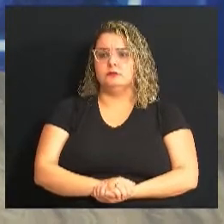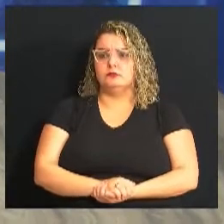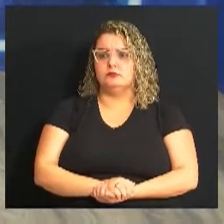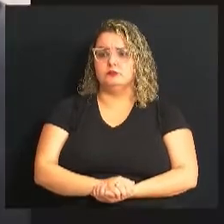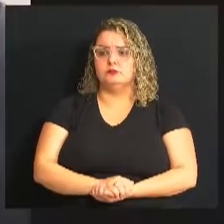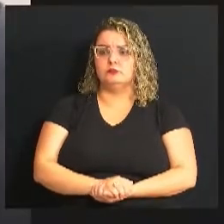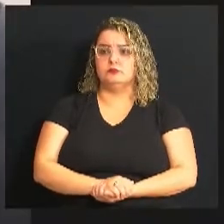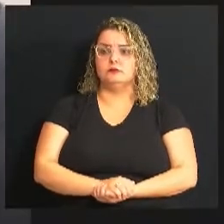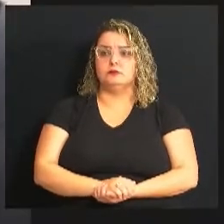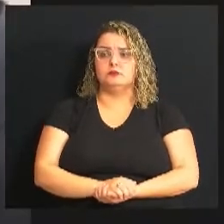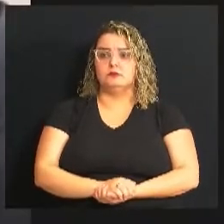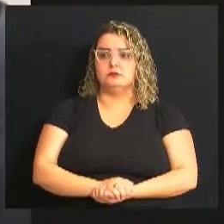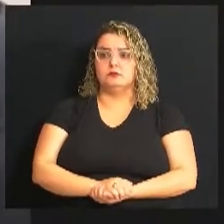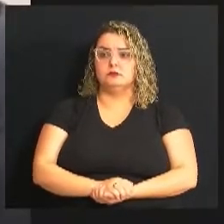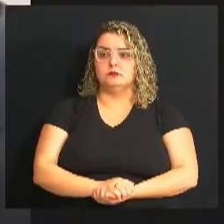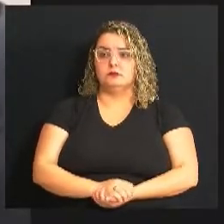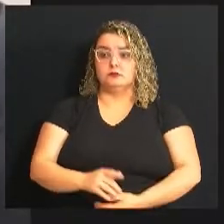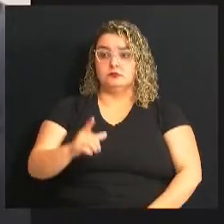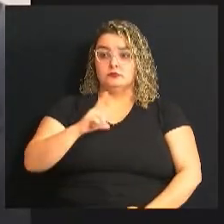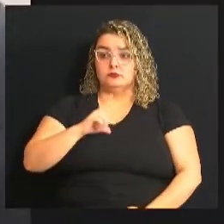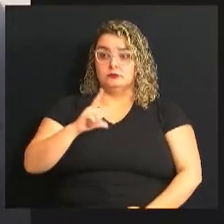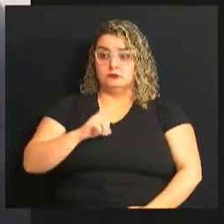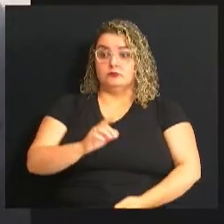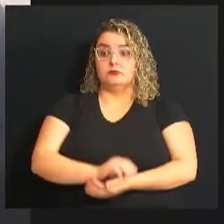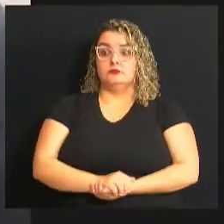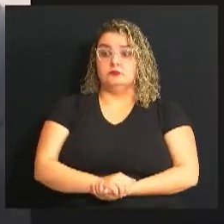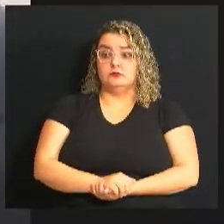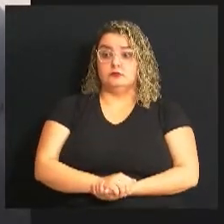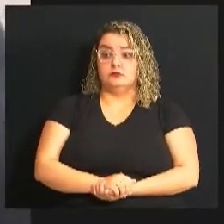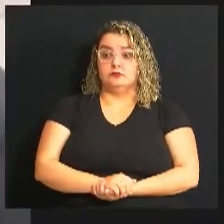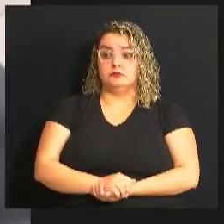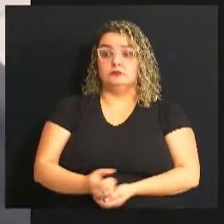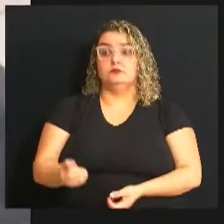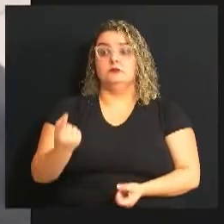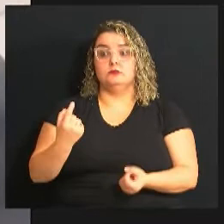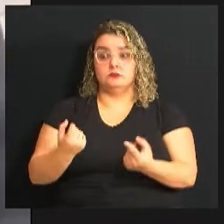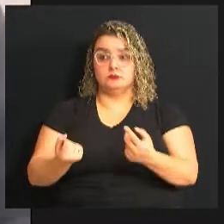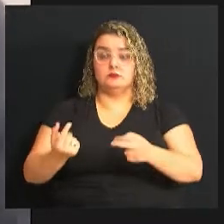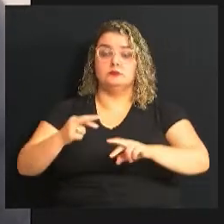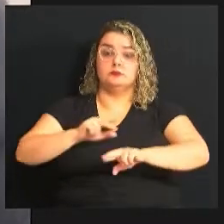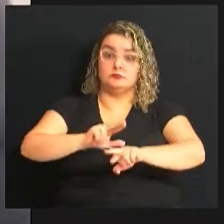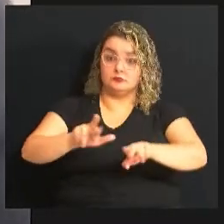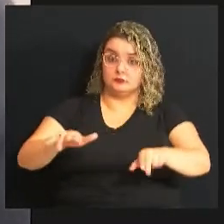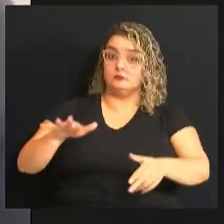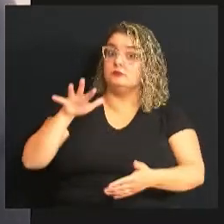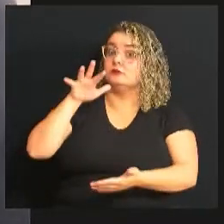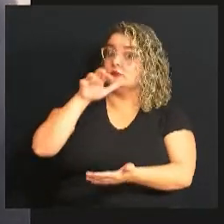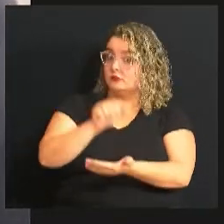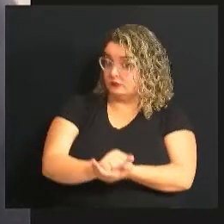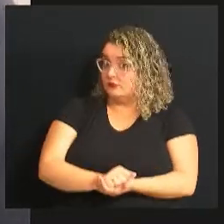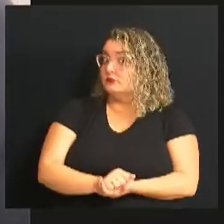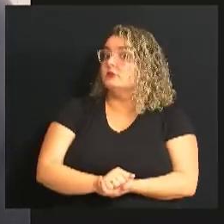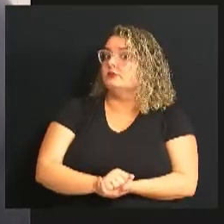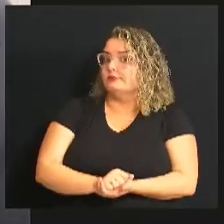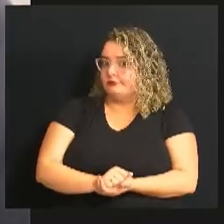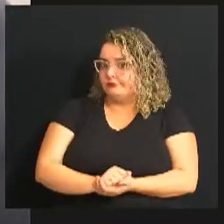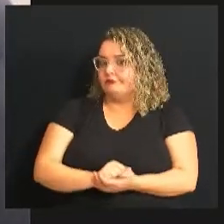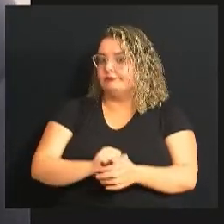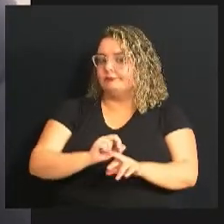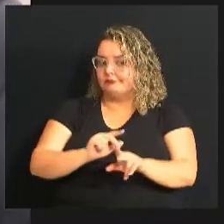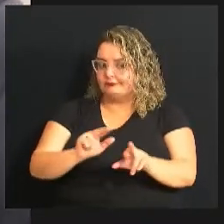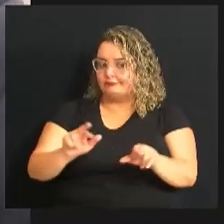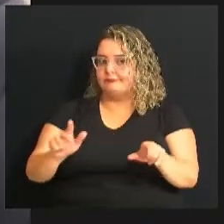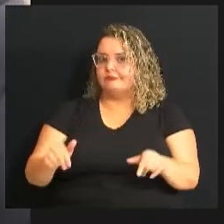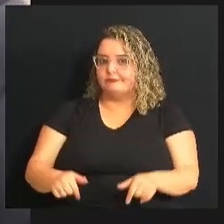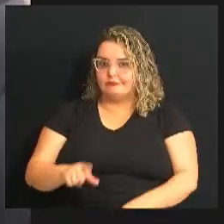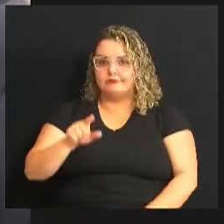Bom, nós temos aí já algumas centenas de inscritos e este evento é um